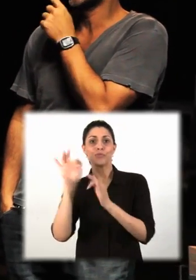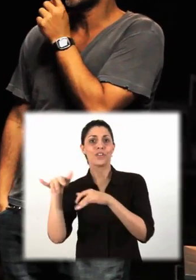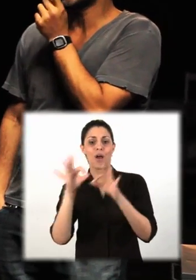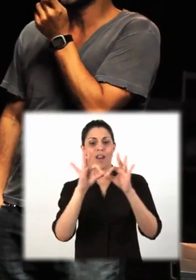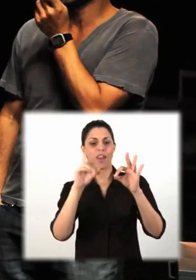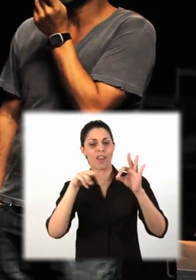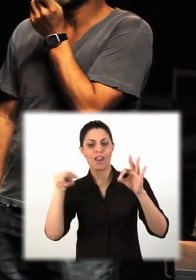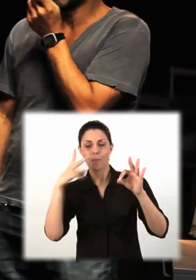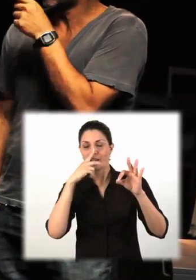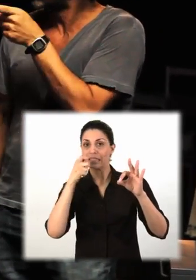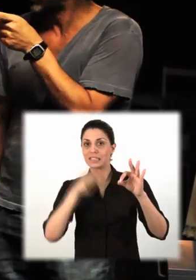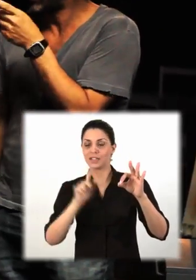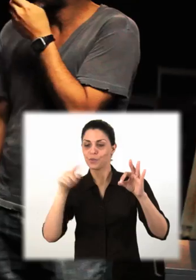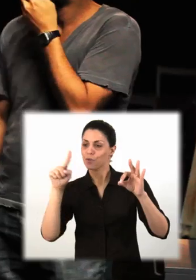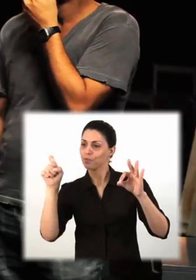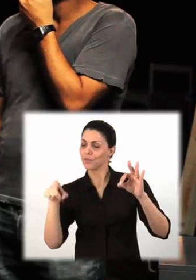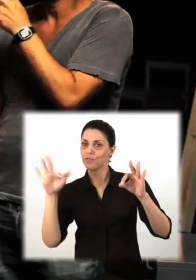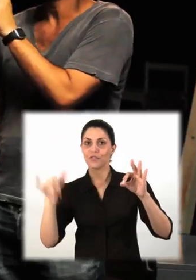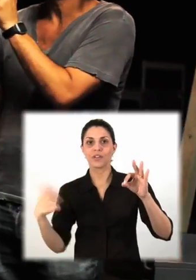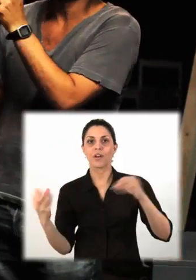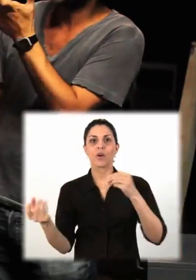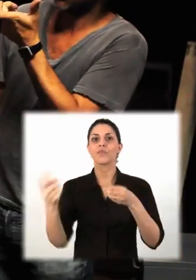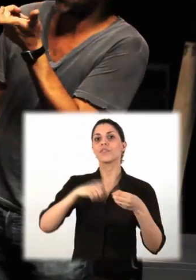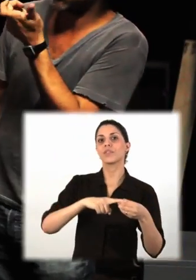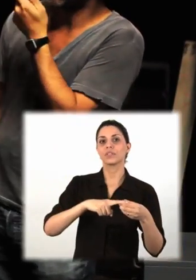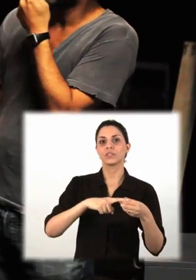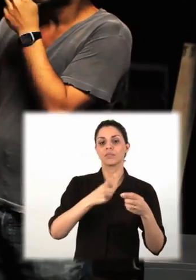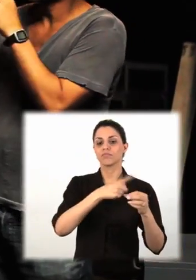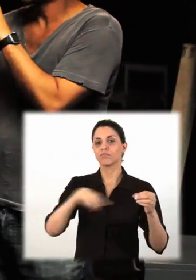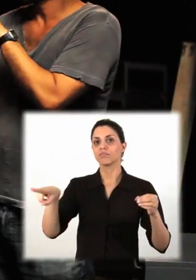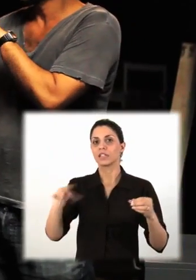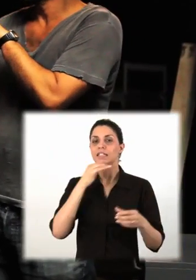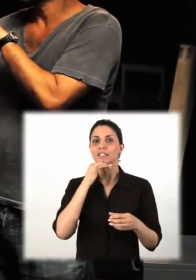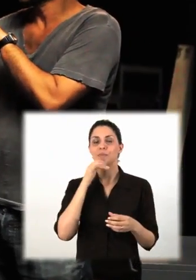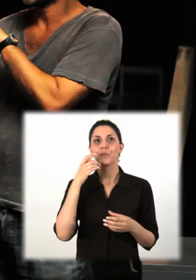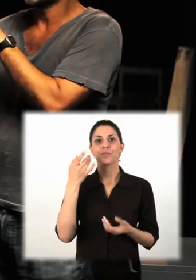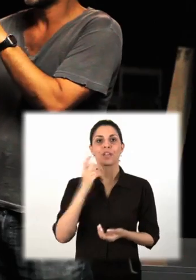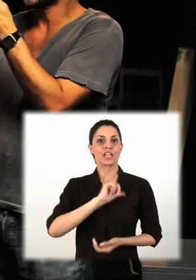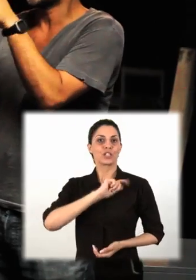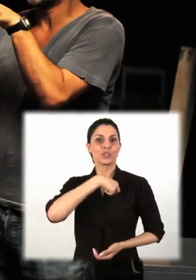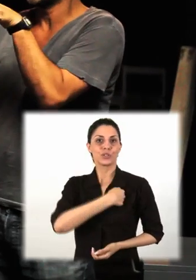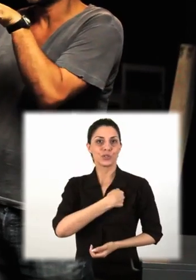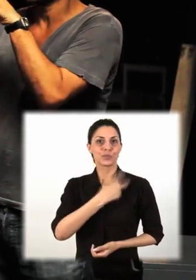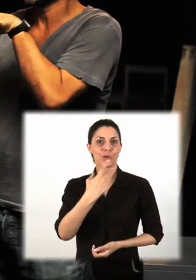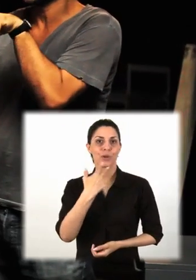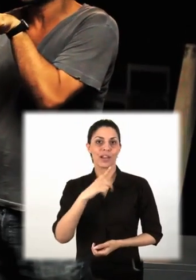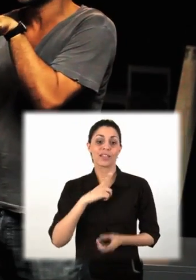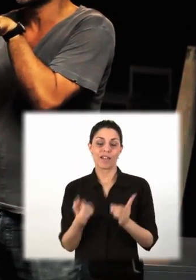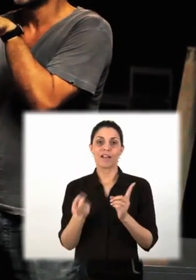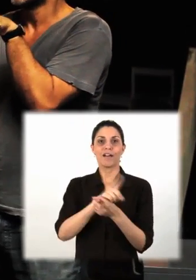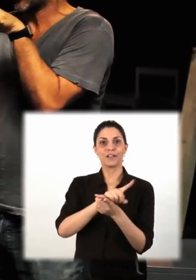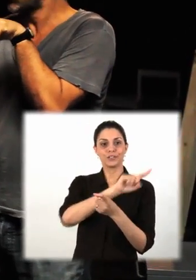você fez tudo afirmativo, né? Numa leitura, né? Daí, como é que você faz esse caminho? Na língua espanhola, por exemplo, a interrogação